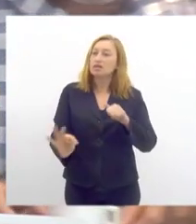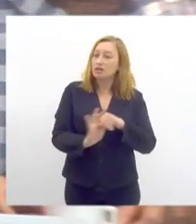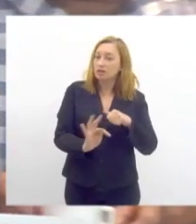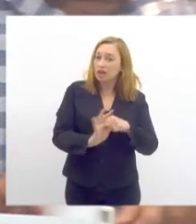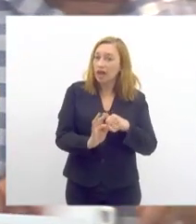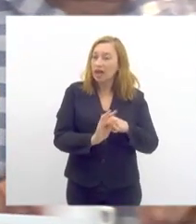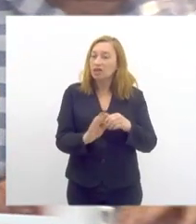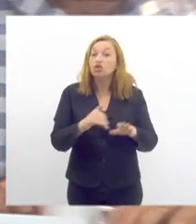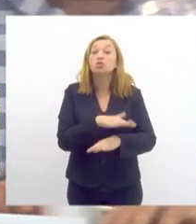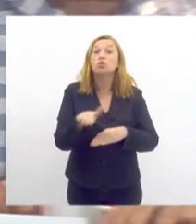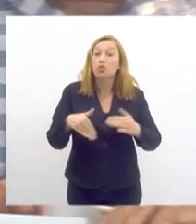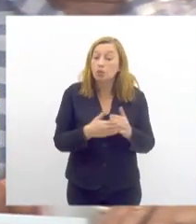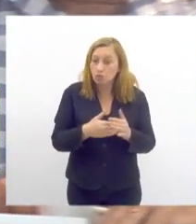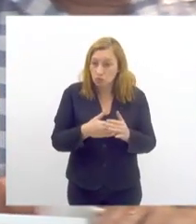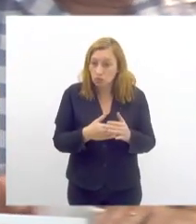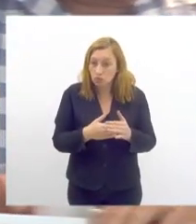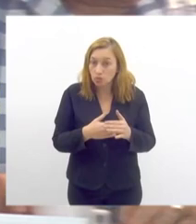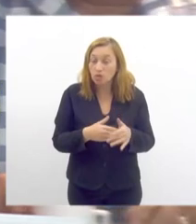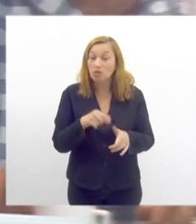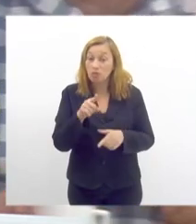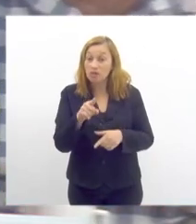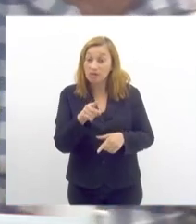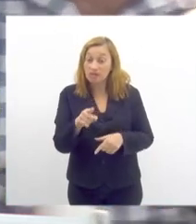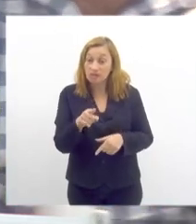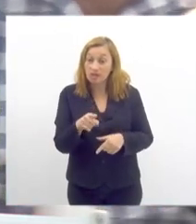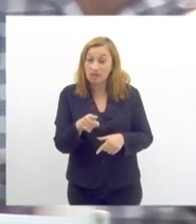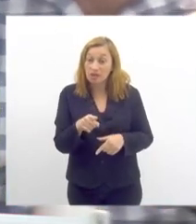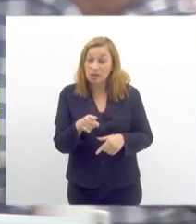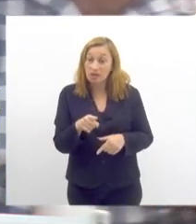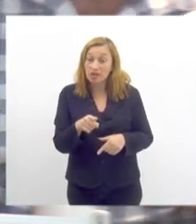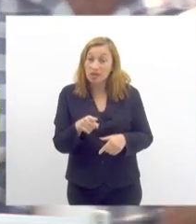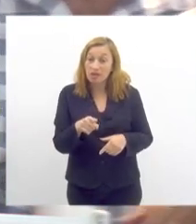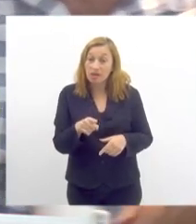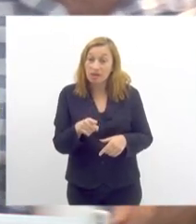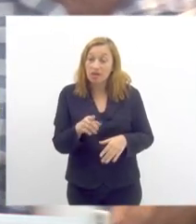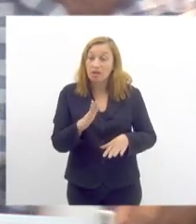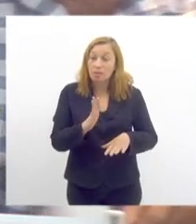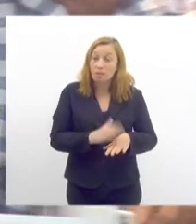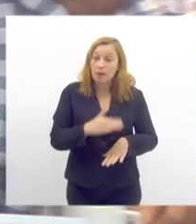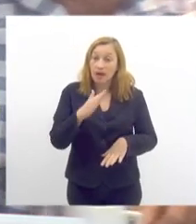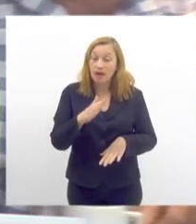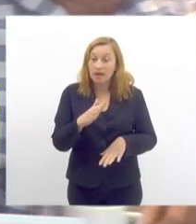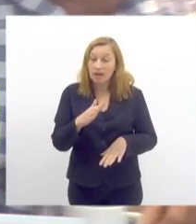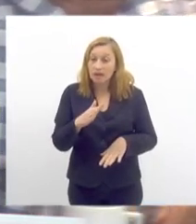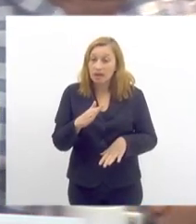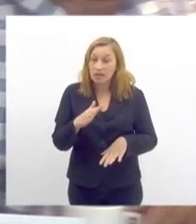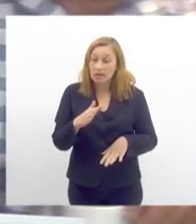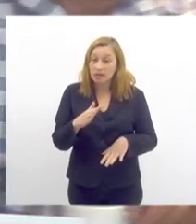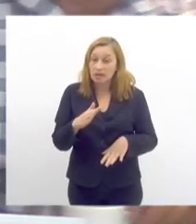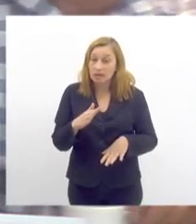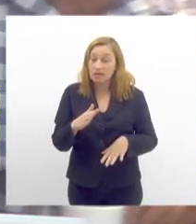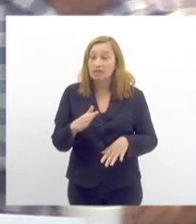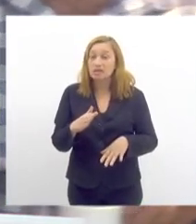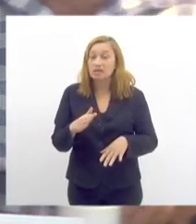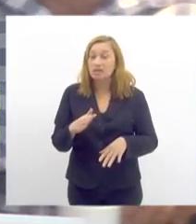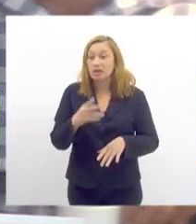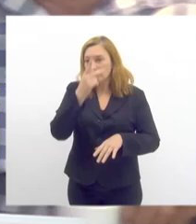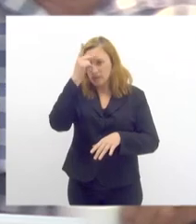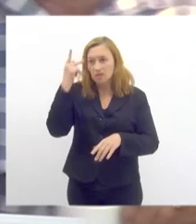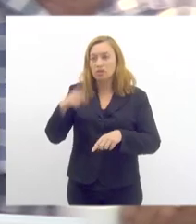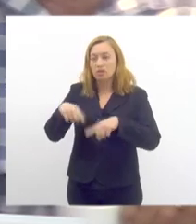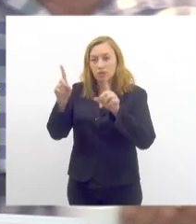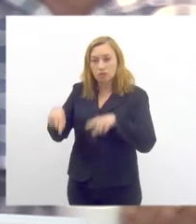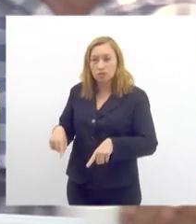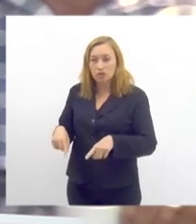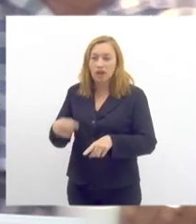dos órgãos, dos equipamentos, onde você tem, deveria ser uma tônica, você ter mais efetivo do que comissionado, terceirizado. O